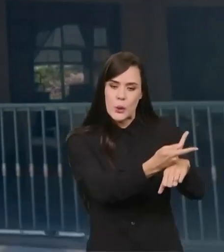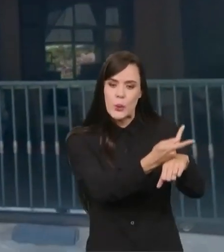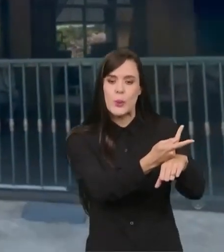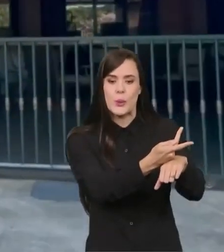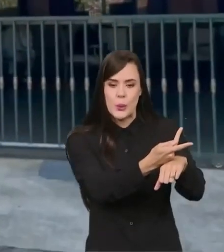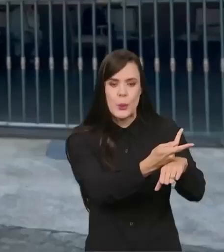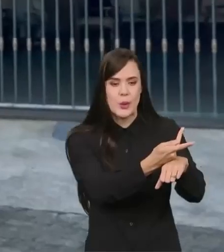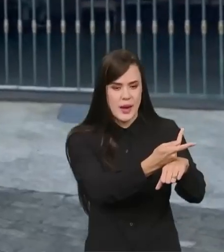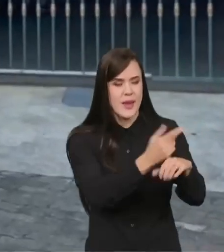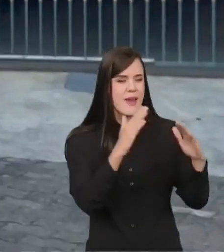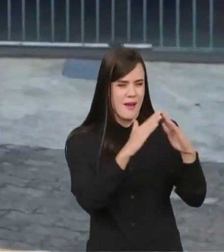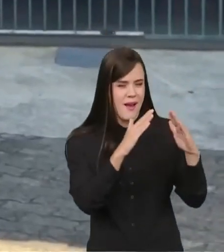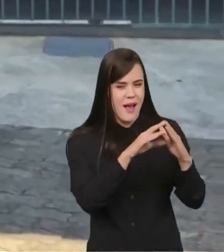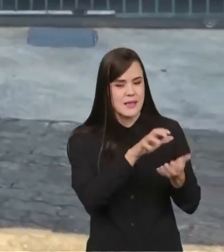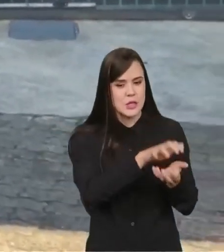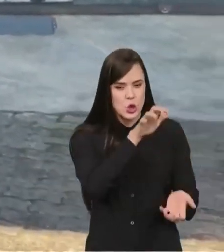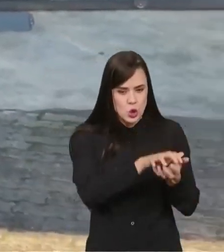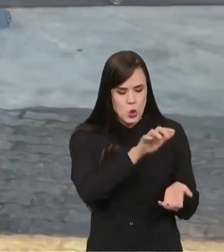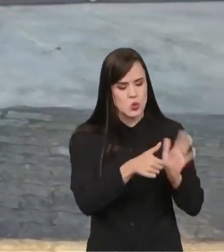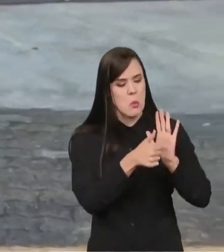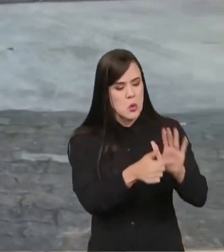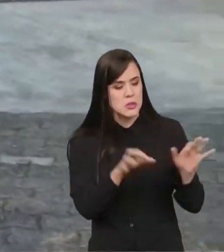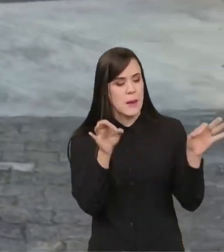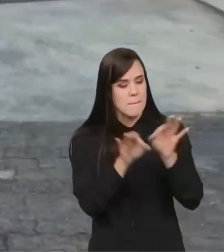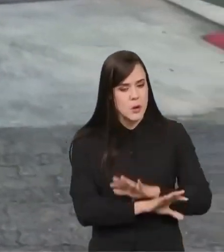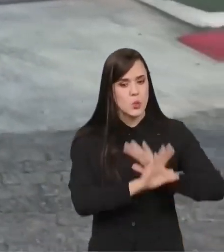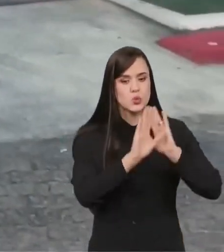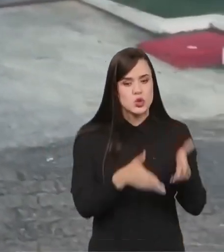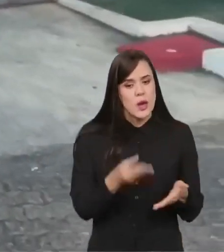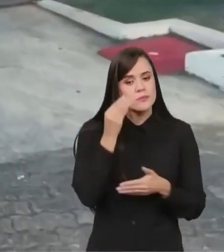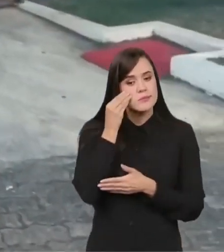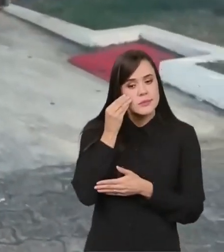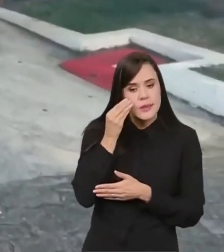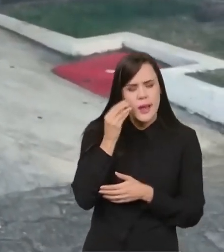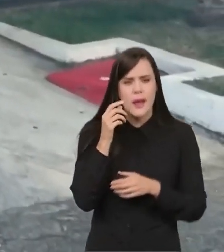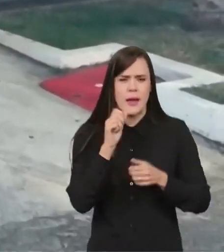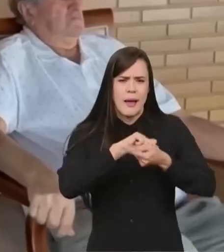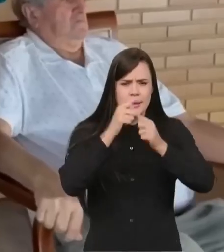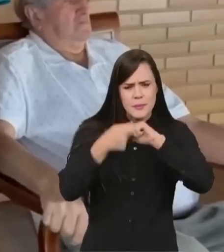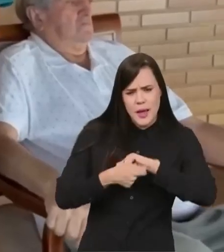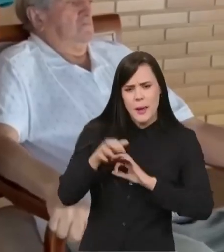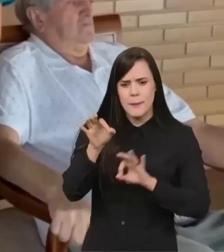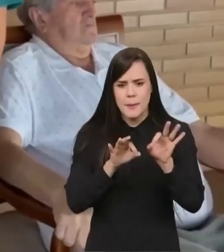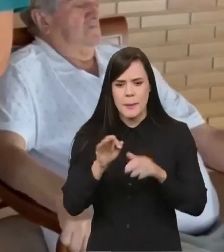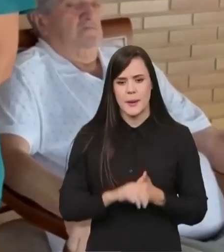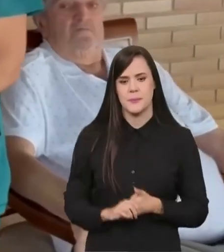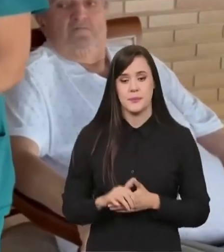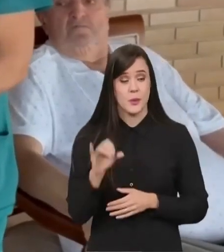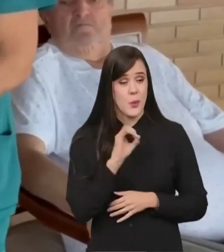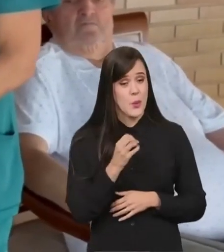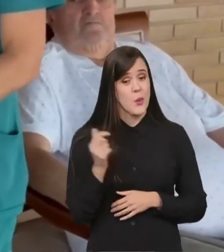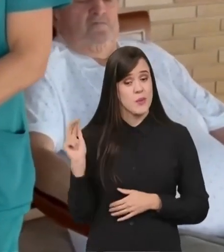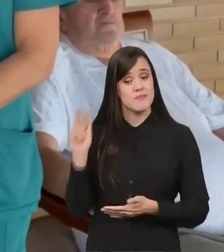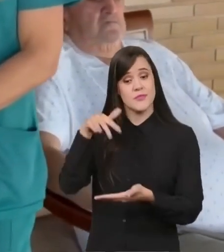lar dos idosos, mostrei o que eu já tinha pronto. E ali eu fui, olha, por que você não faz isso? Por que você não faz aquilo? Oi, Sílvia. Oi. Hoje